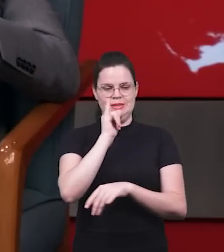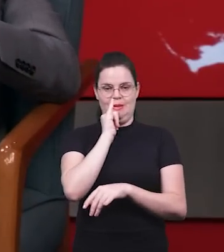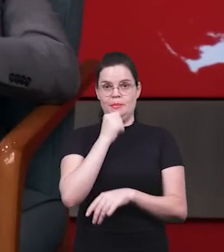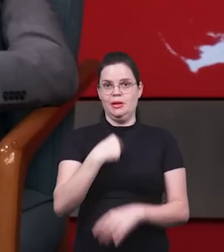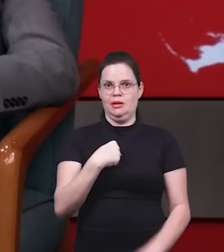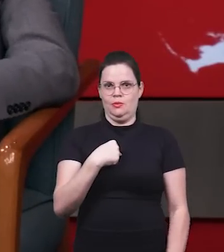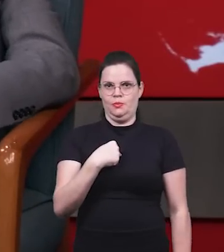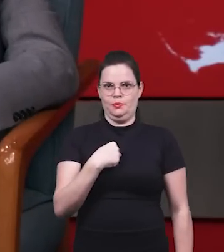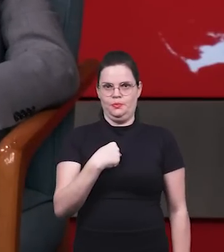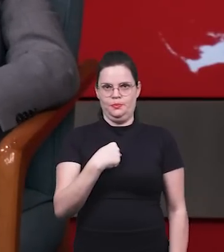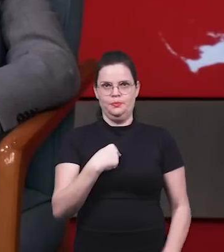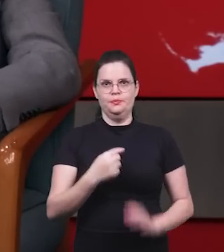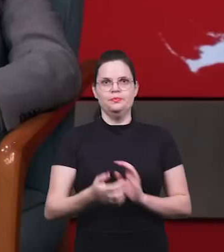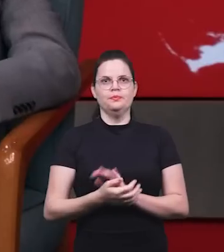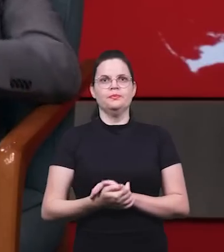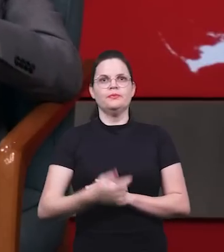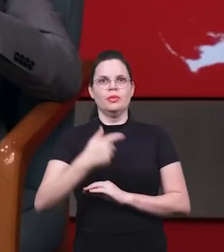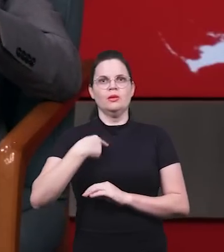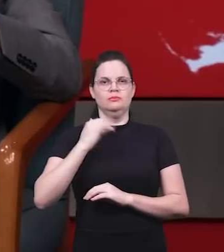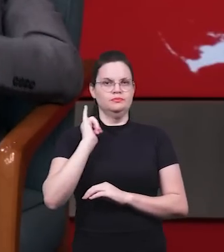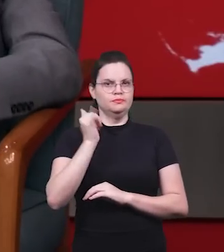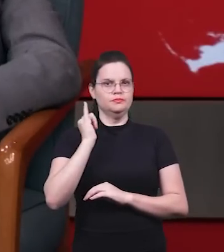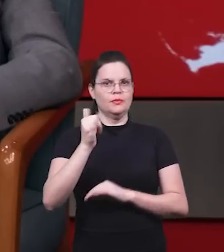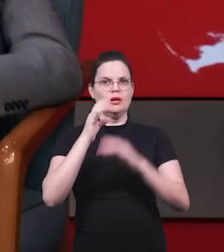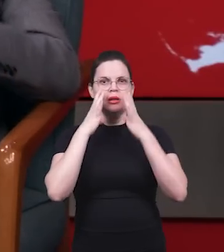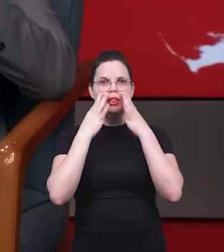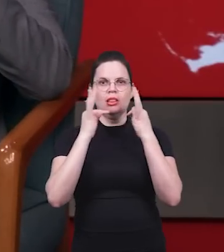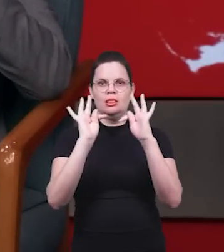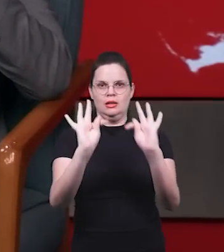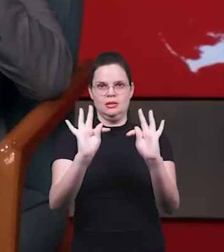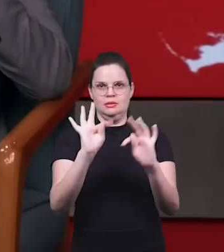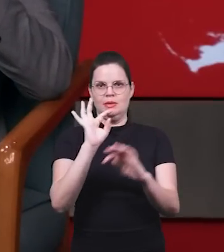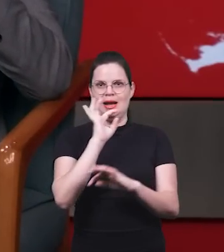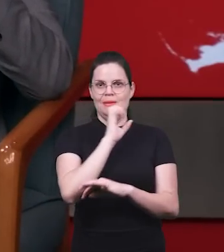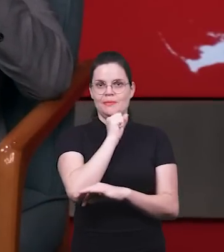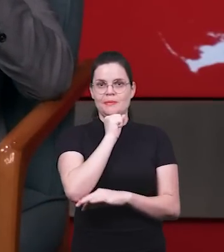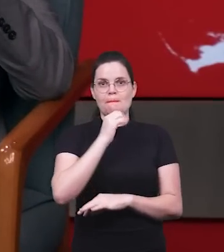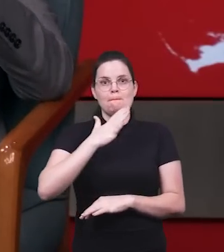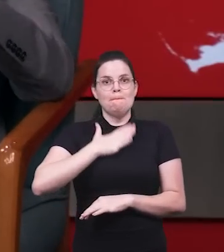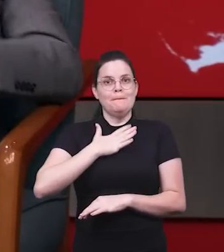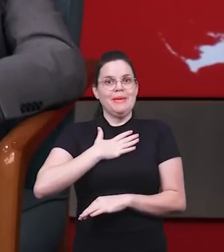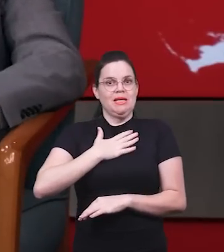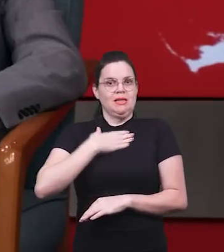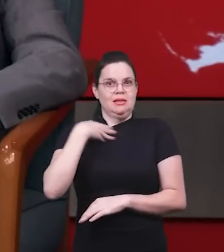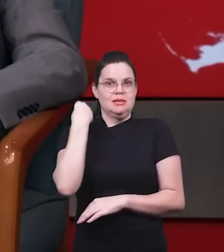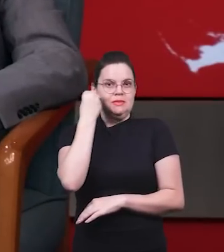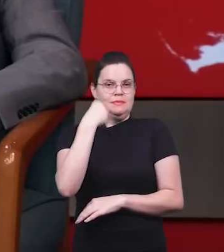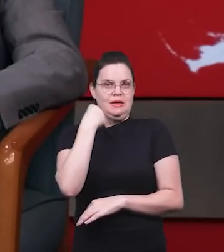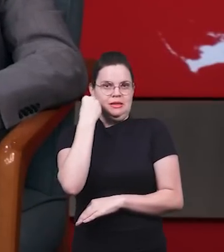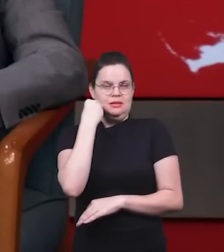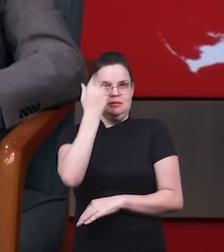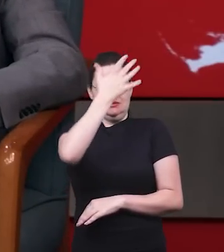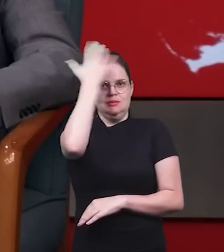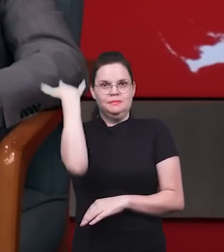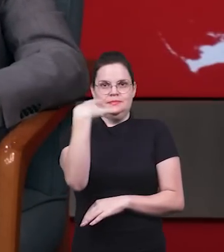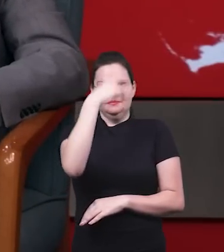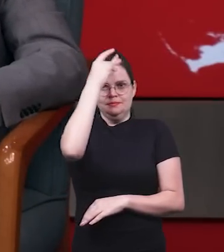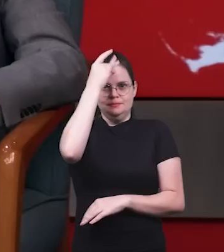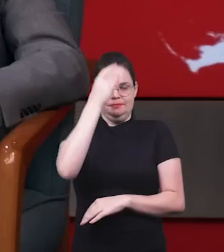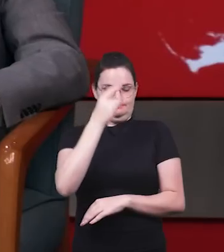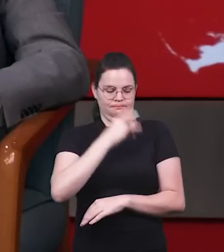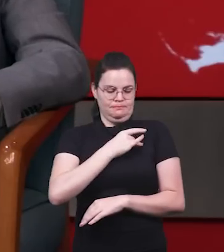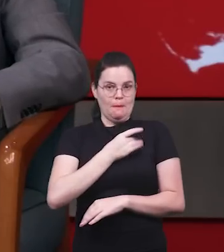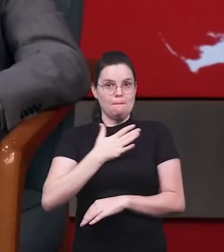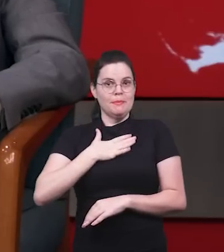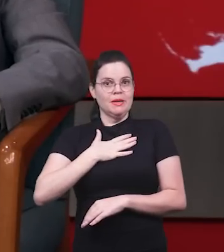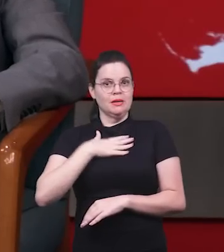Eu, por exemplo, quero contar um breve testemunho da minha experiência com o batismo com o Espírito Santo.